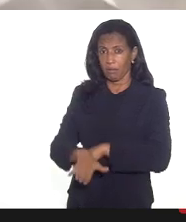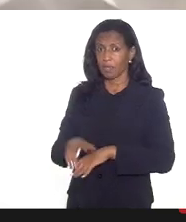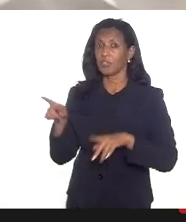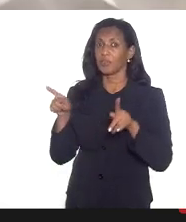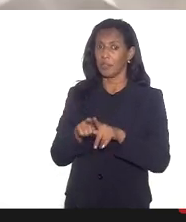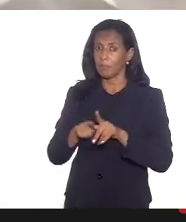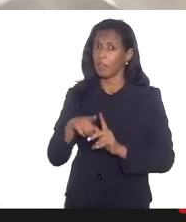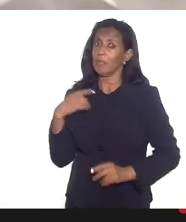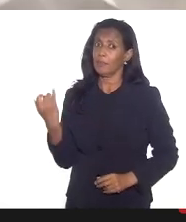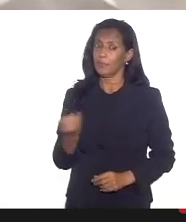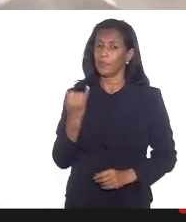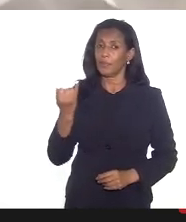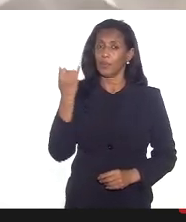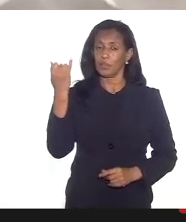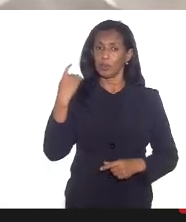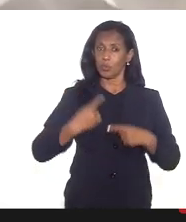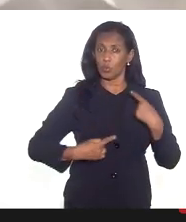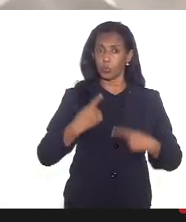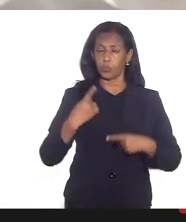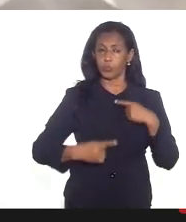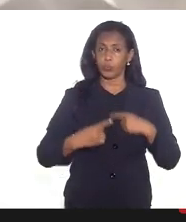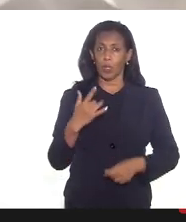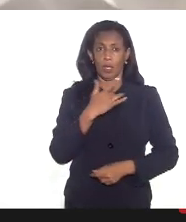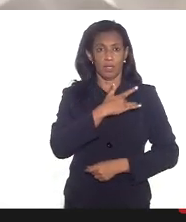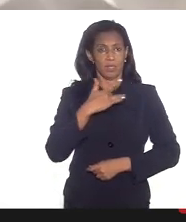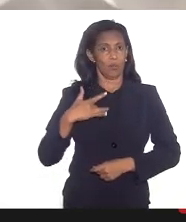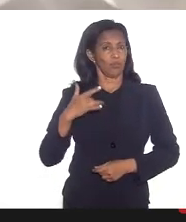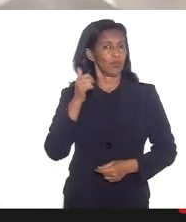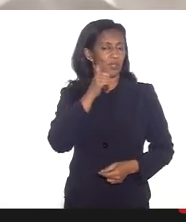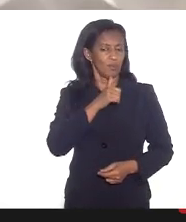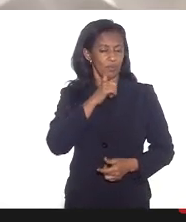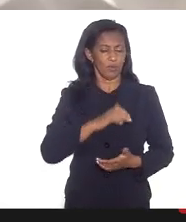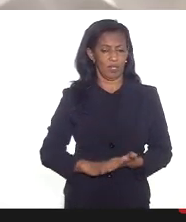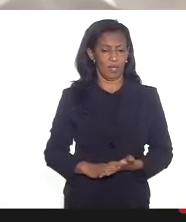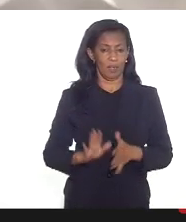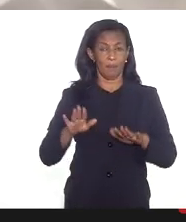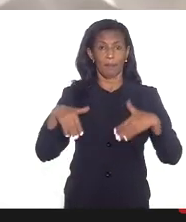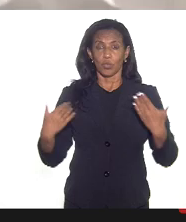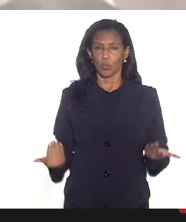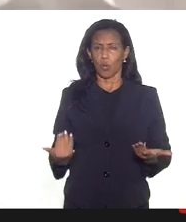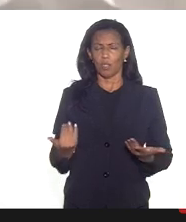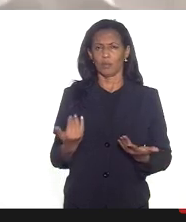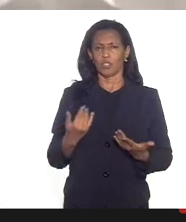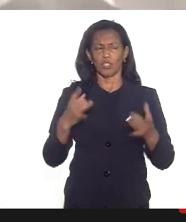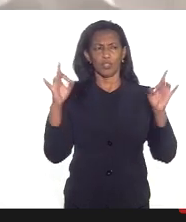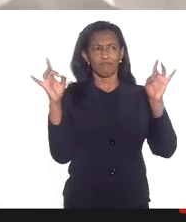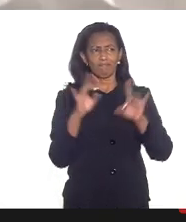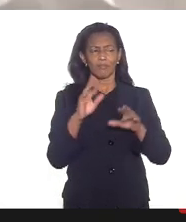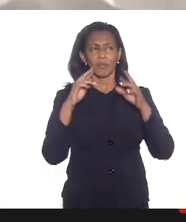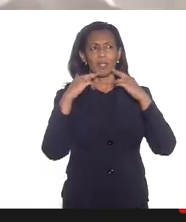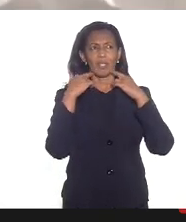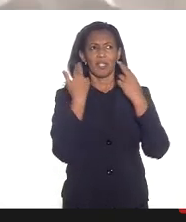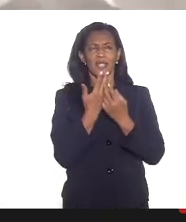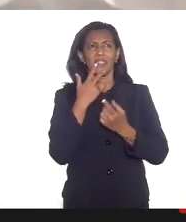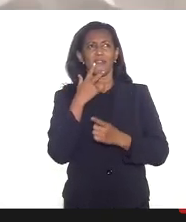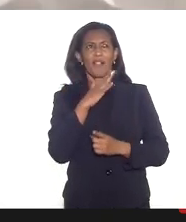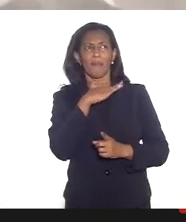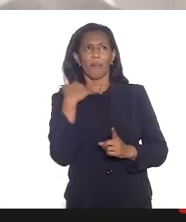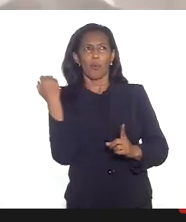importante estamos discutindo aqui questões relativas à saúde da mulher mas quando a gente sai de uma audiência que trata do